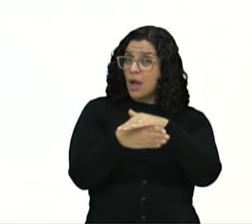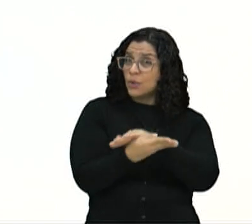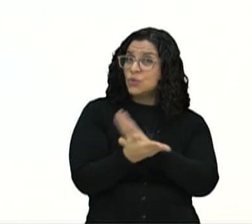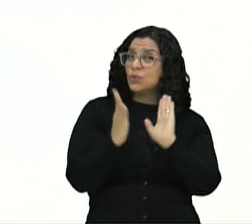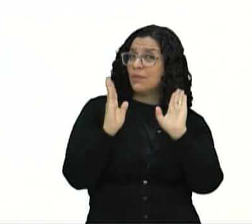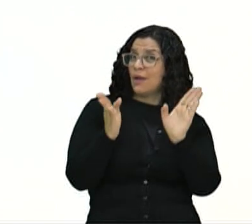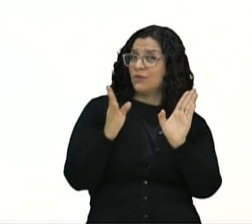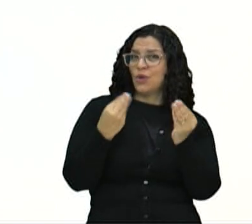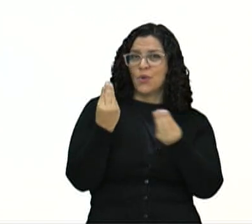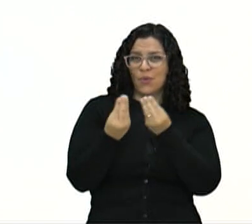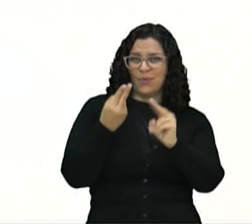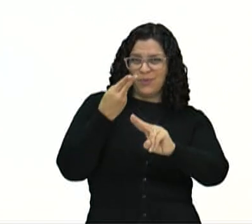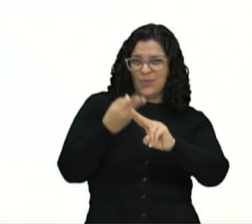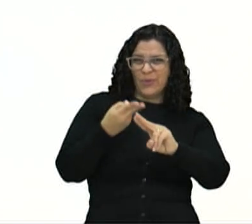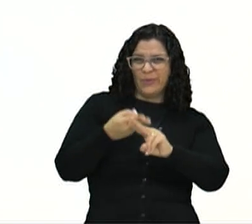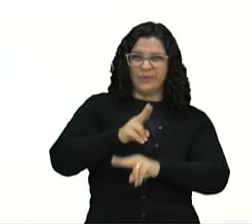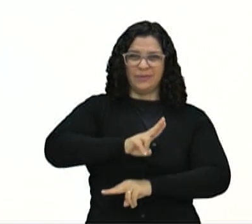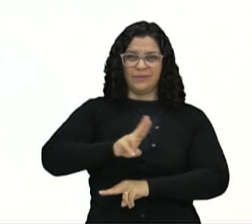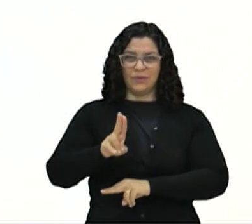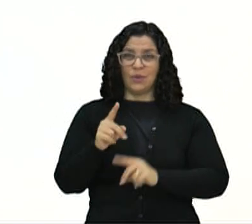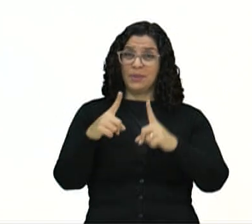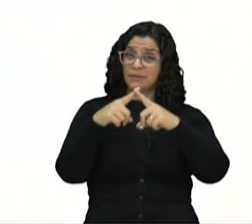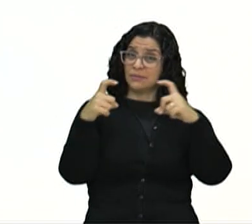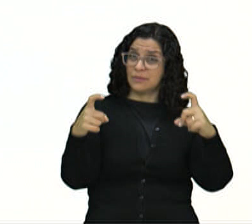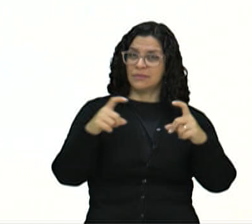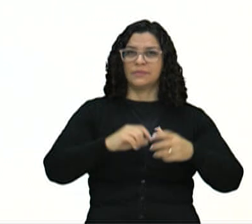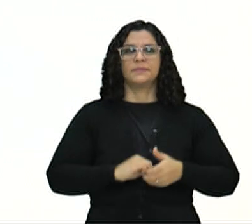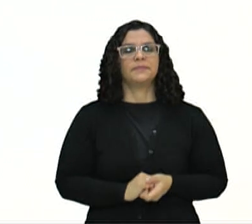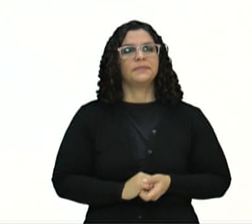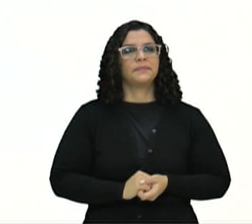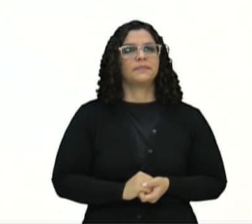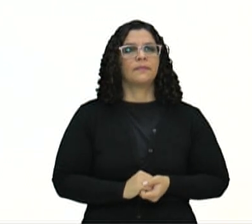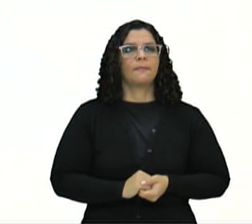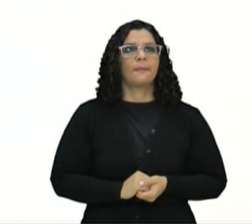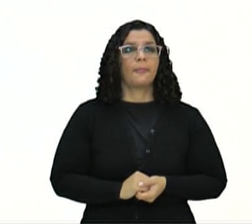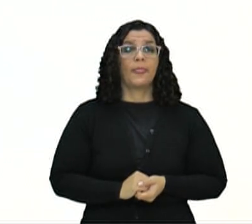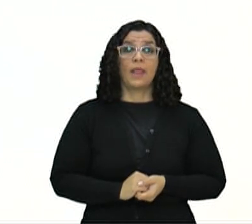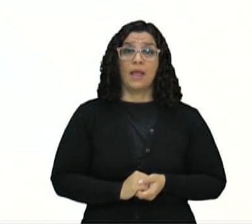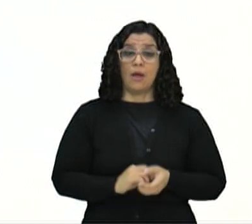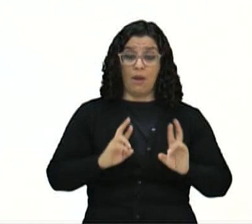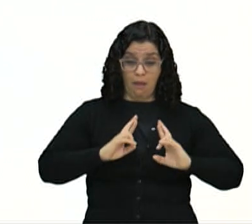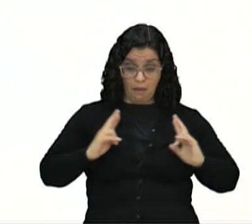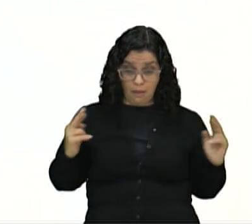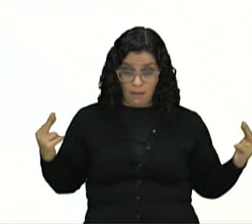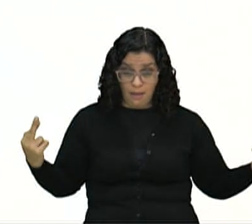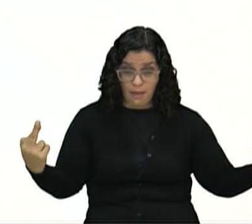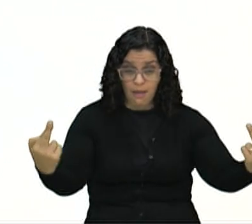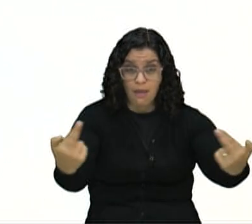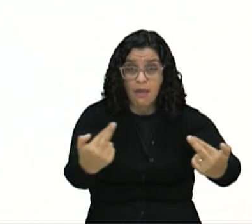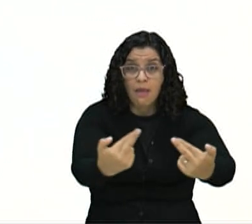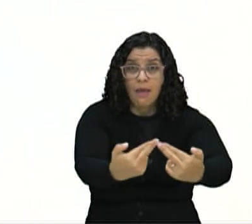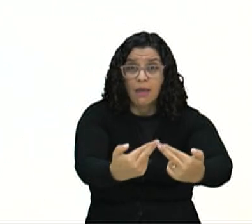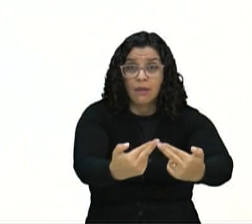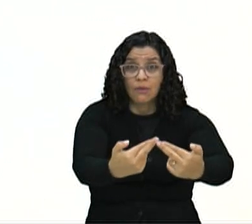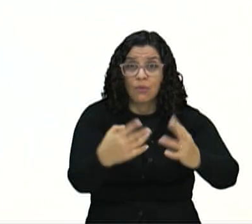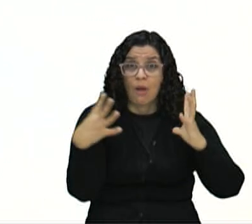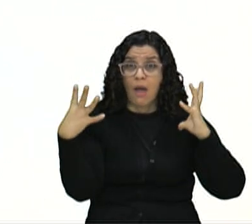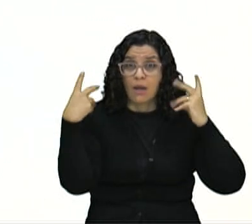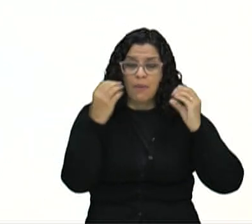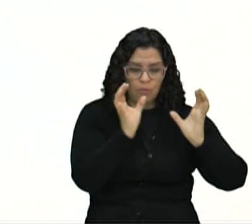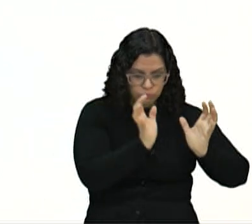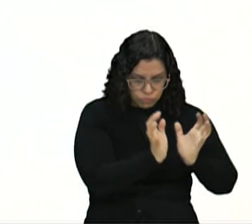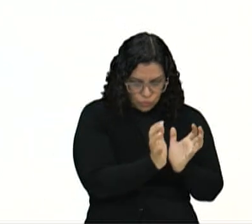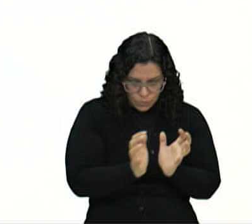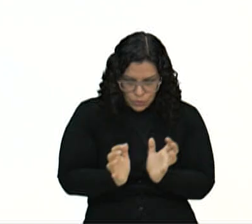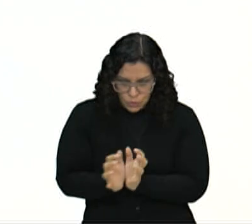com essa nomenclatura científica. Dentro do reino animal existem vários filos de seres